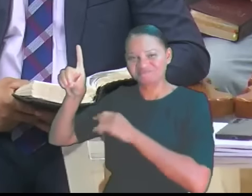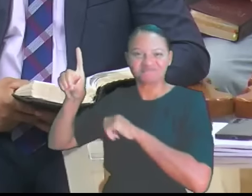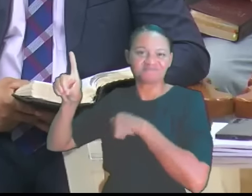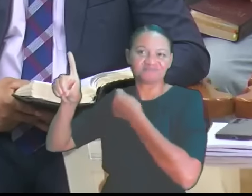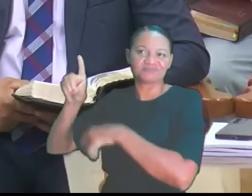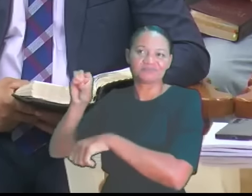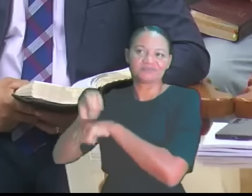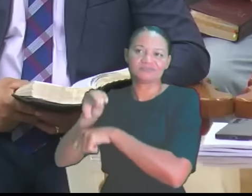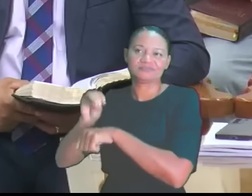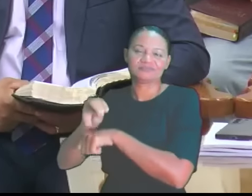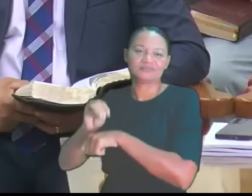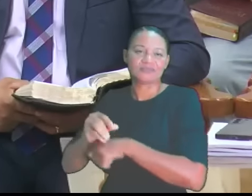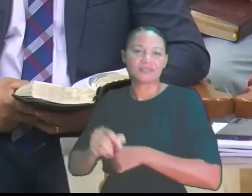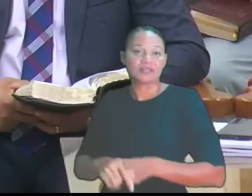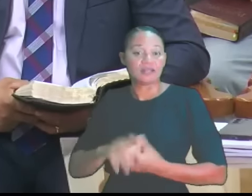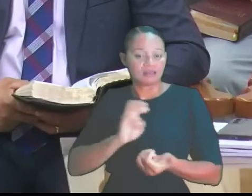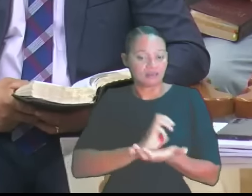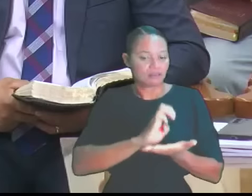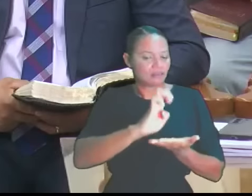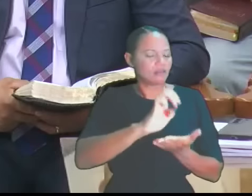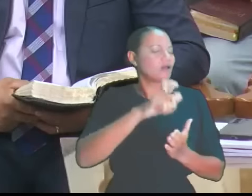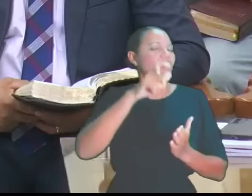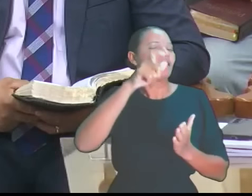Elias é o perfil da igreja, irmão.